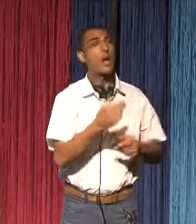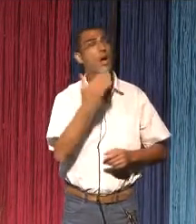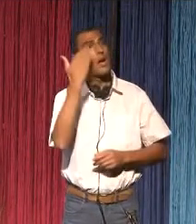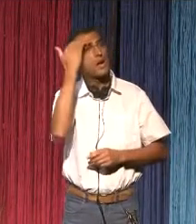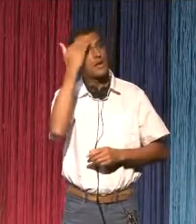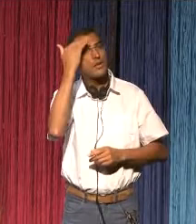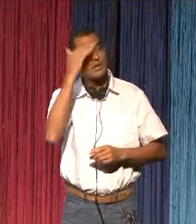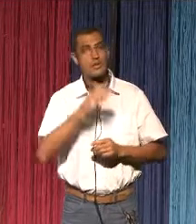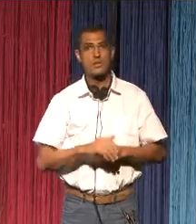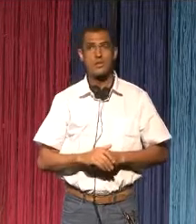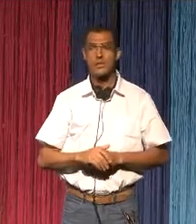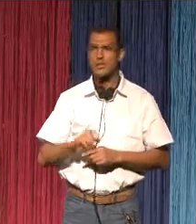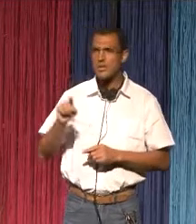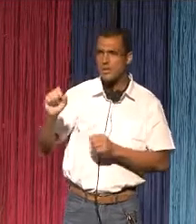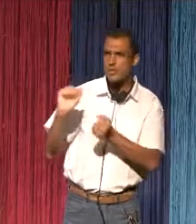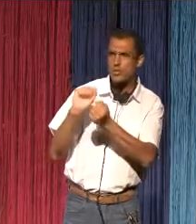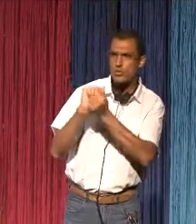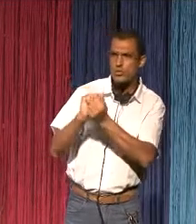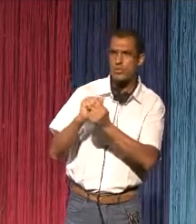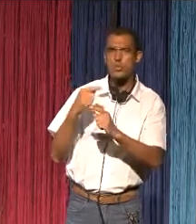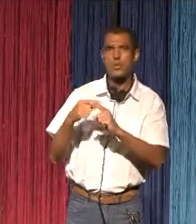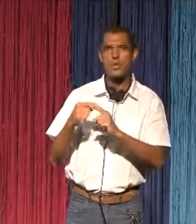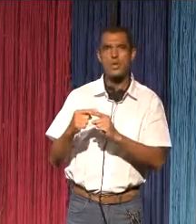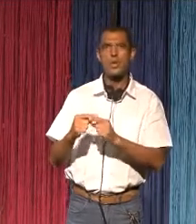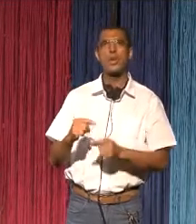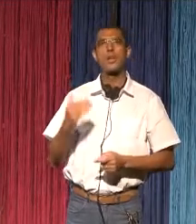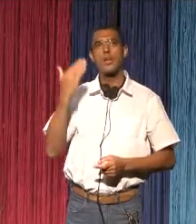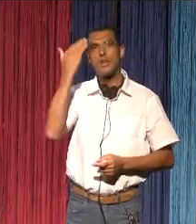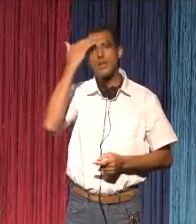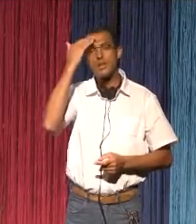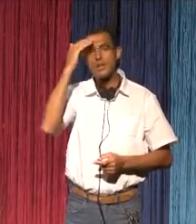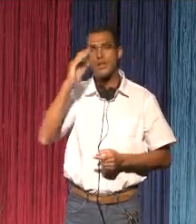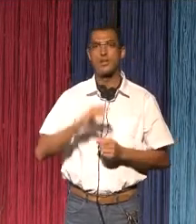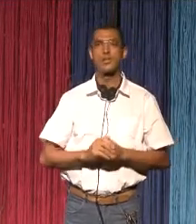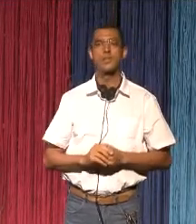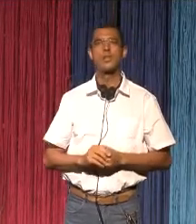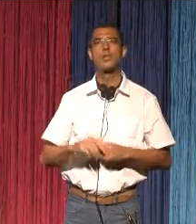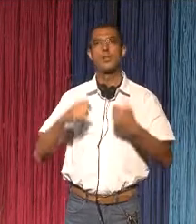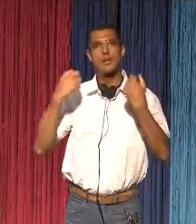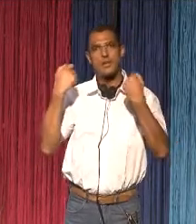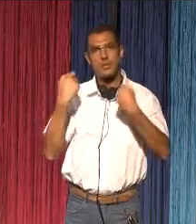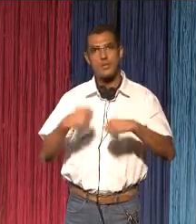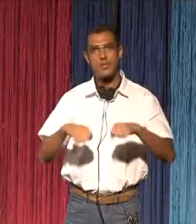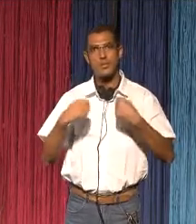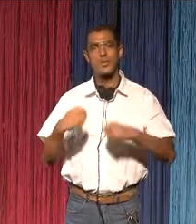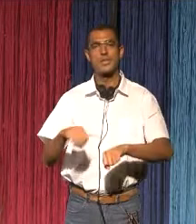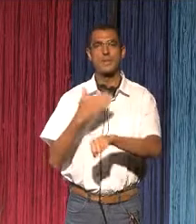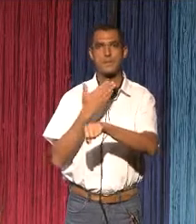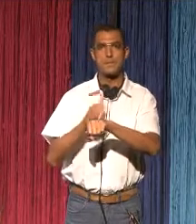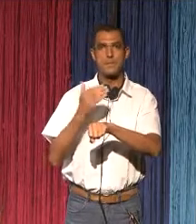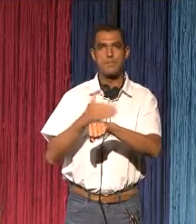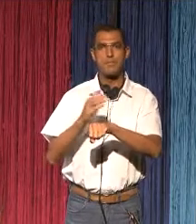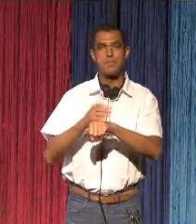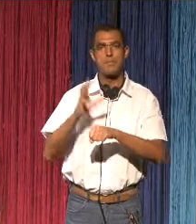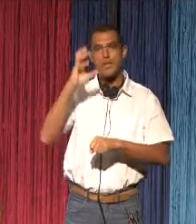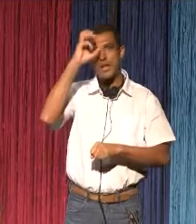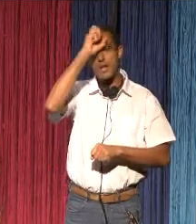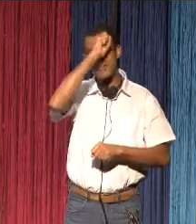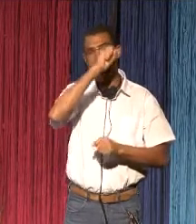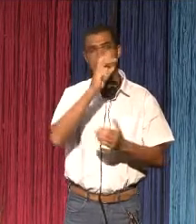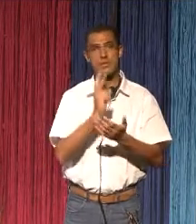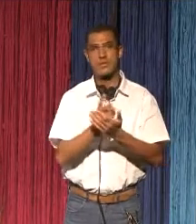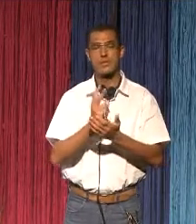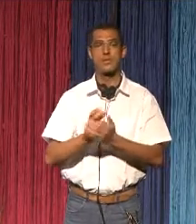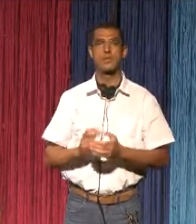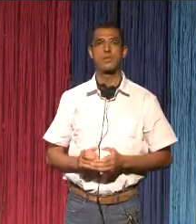reconhecer certas relações, quaisquer que sejam elas, qualquer que seja o domínio delas, né? Então, os